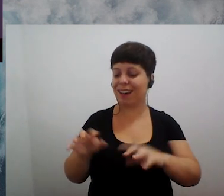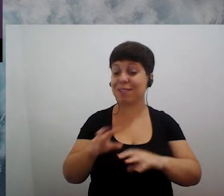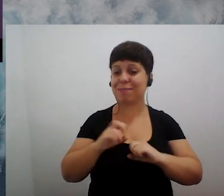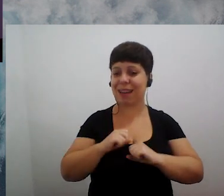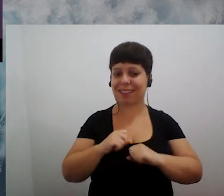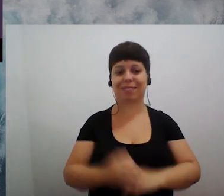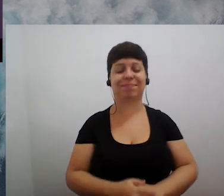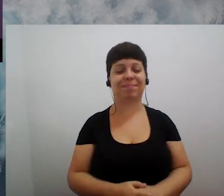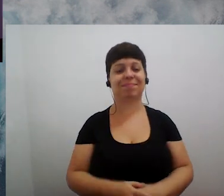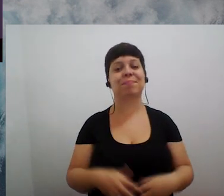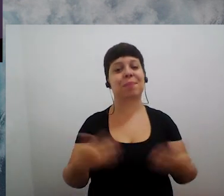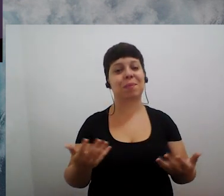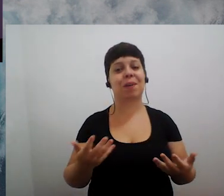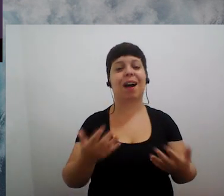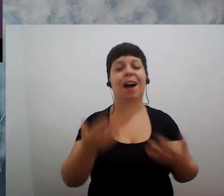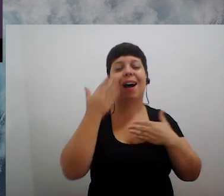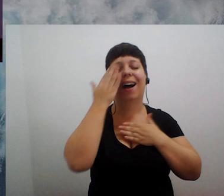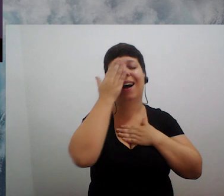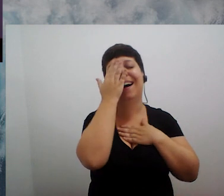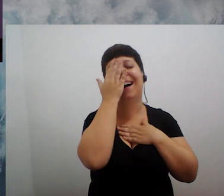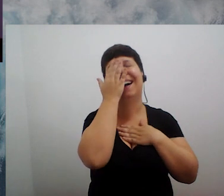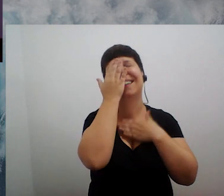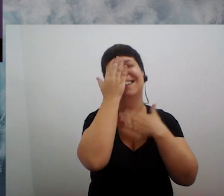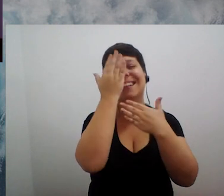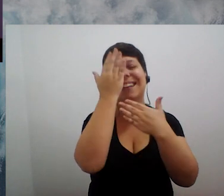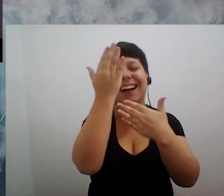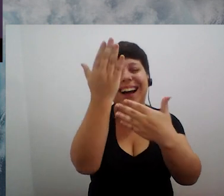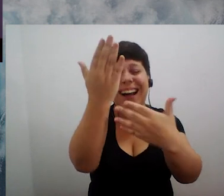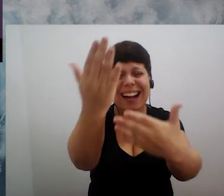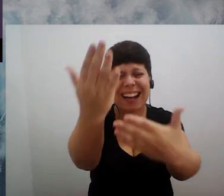de inspiração. Bom, queria agradecer